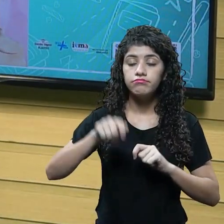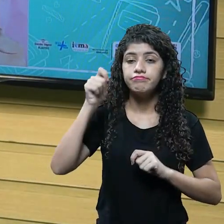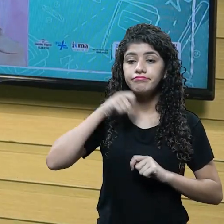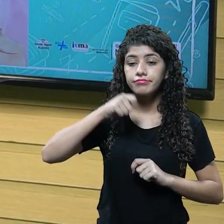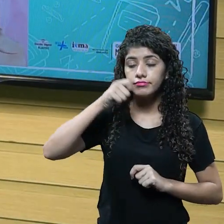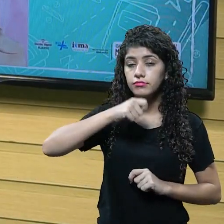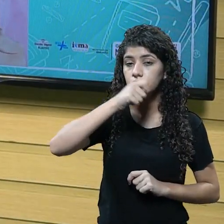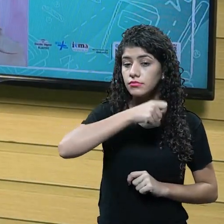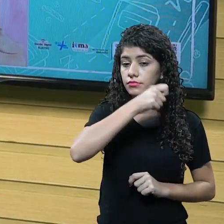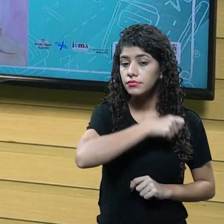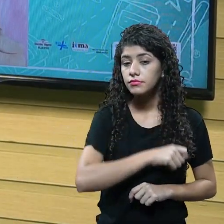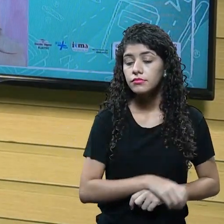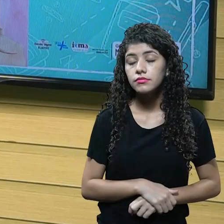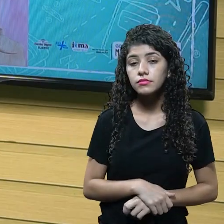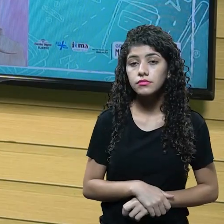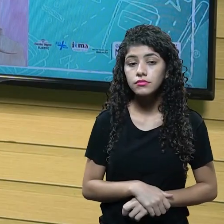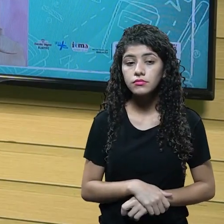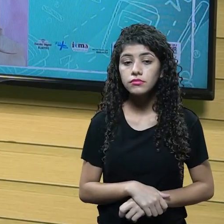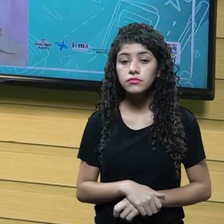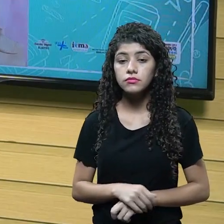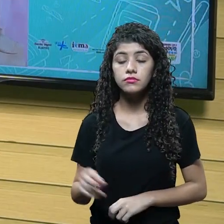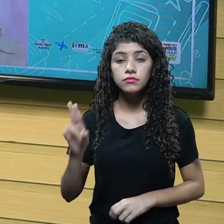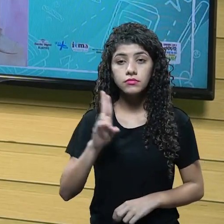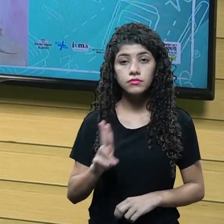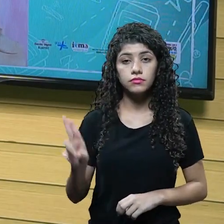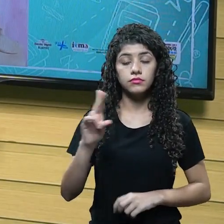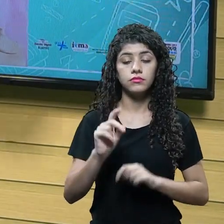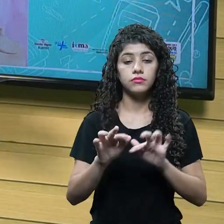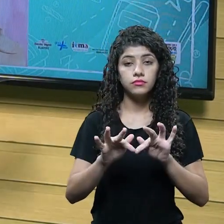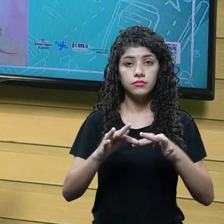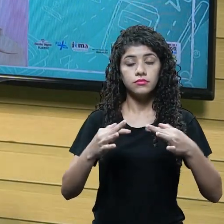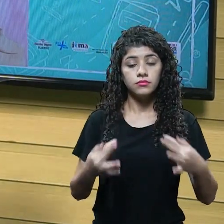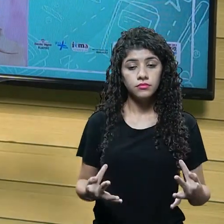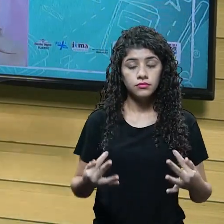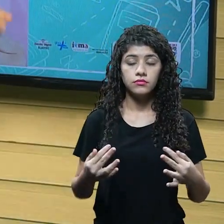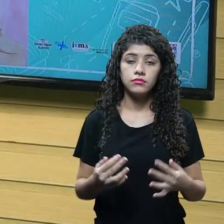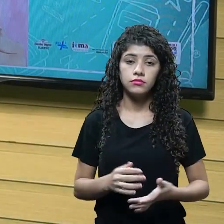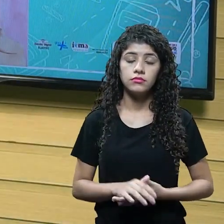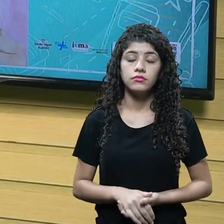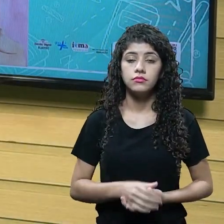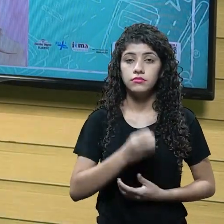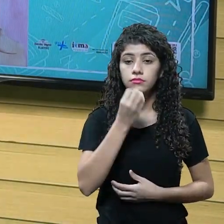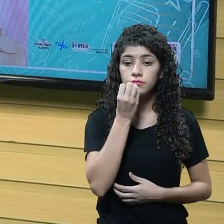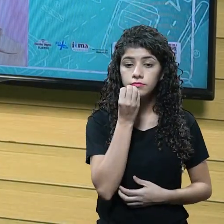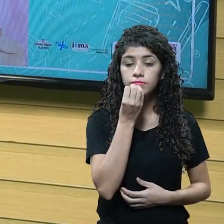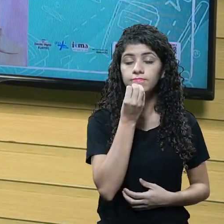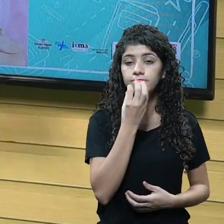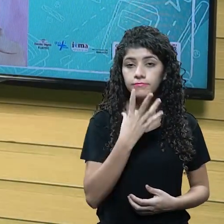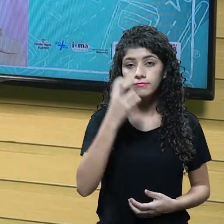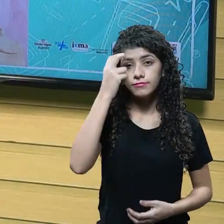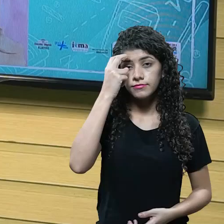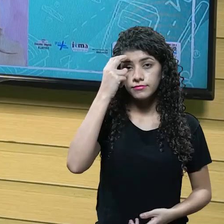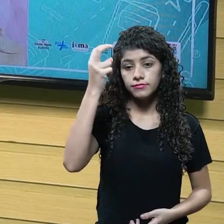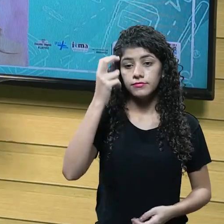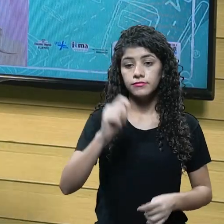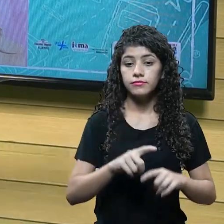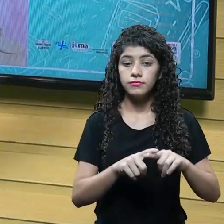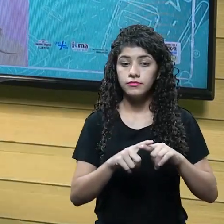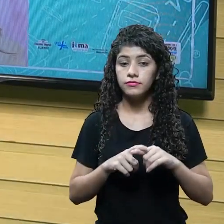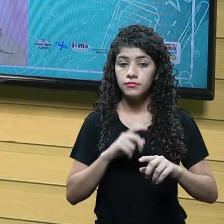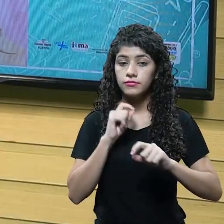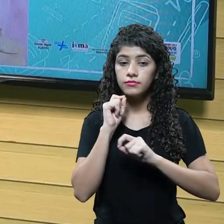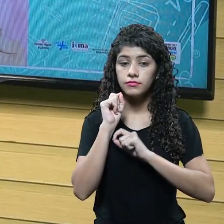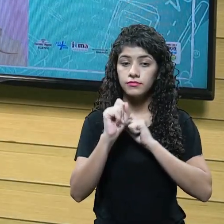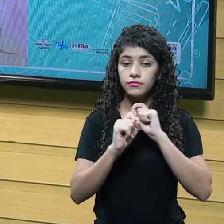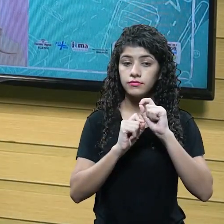marketing, como foi colocado nas situações, ó, utiliza a simplicidade. Foi uma ideia simples, tá? E muito inteligente. Porém, ela foi muito impressionante e